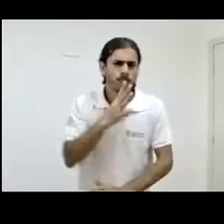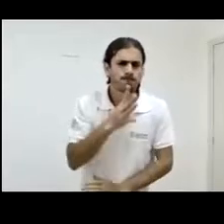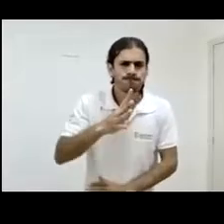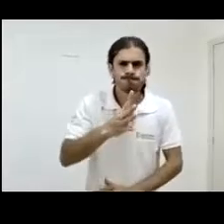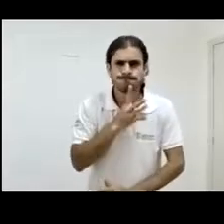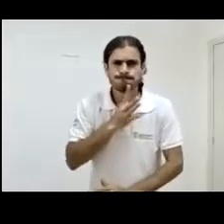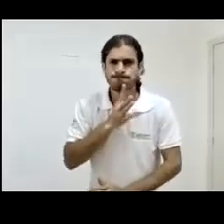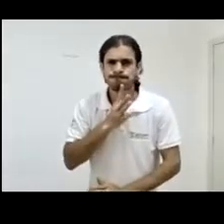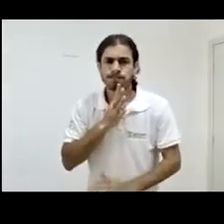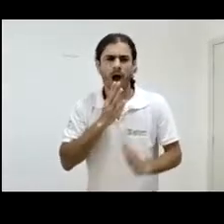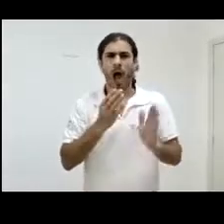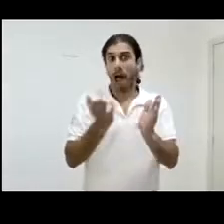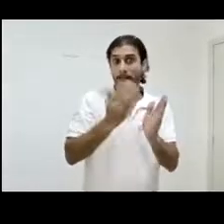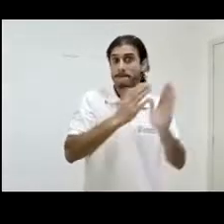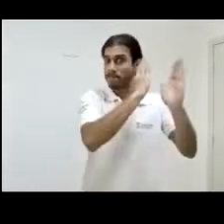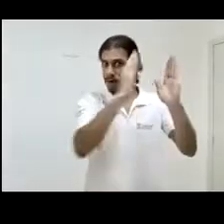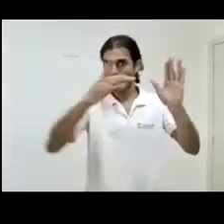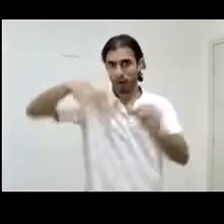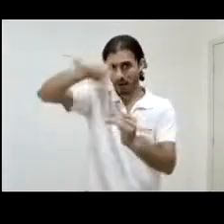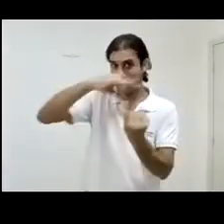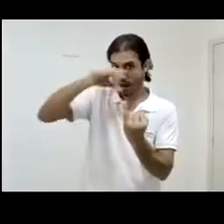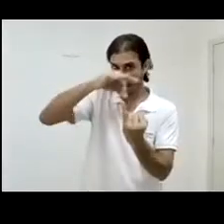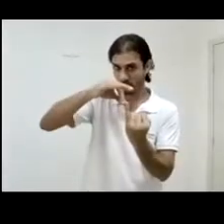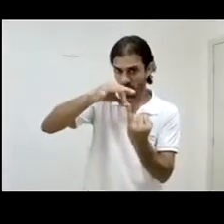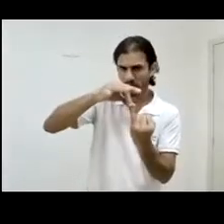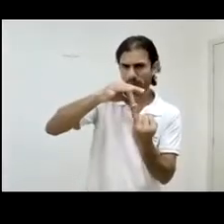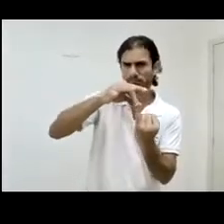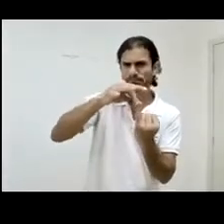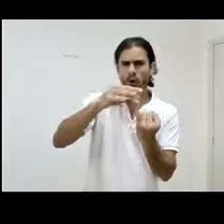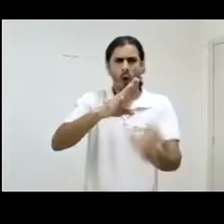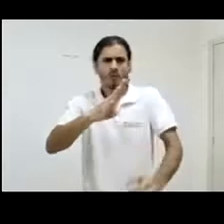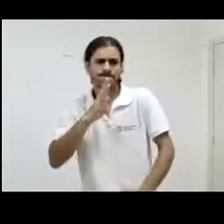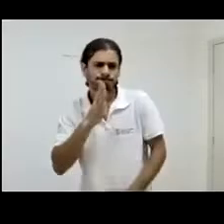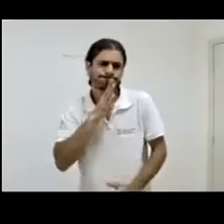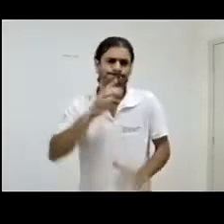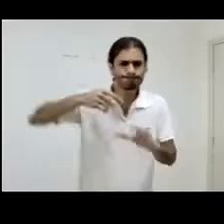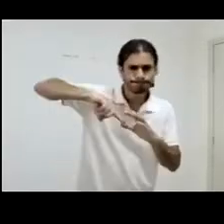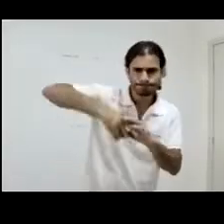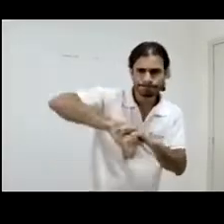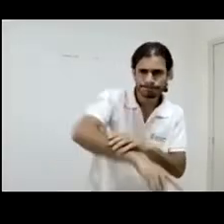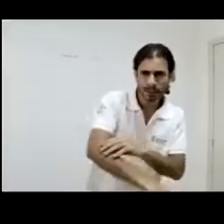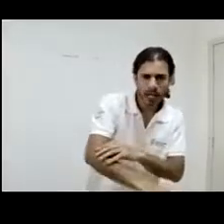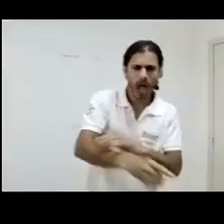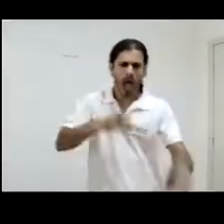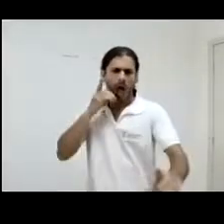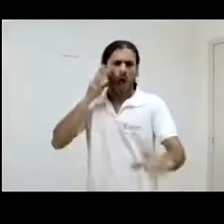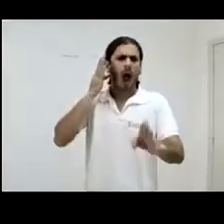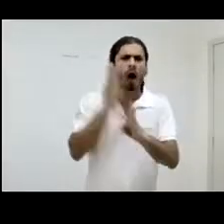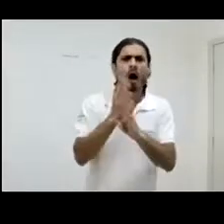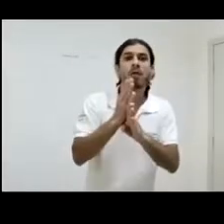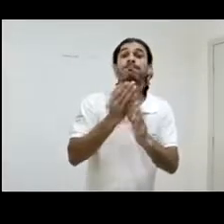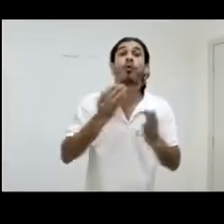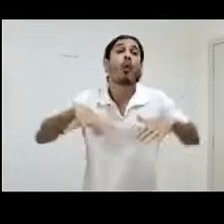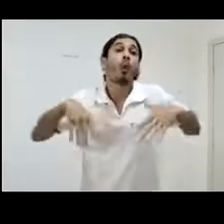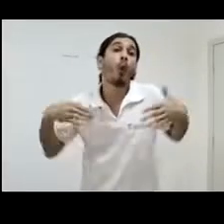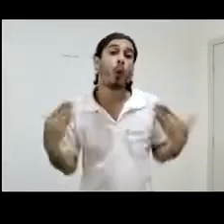né? E ela tem o objetivo de identificar as barreiras comumente encontradas nesses espaços em relação